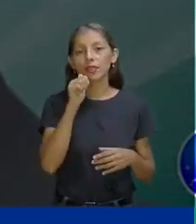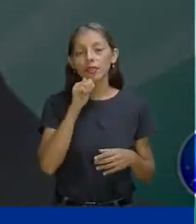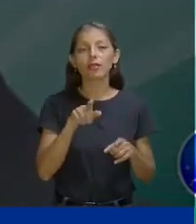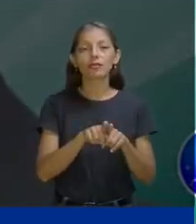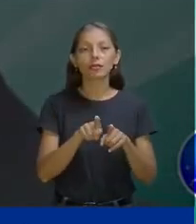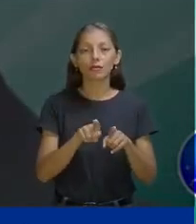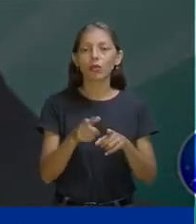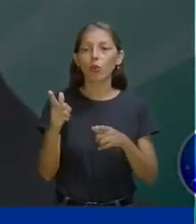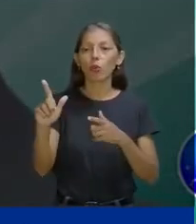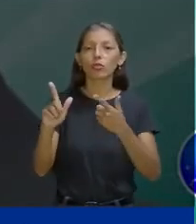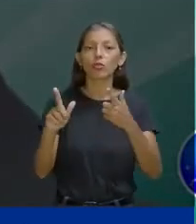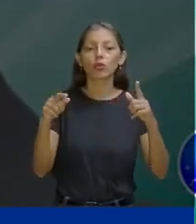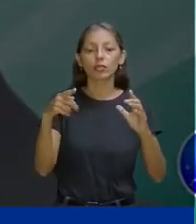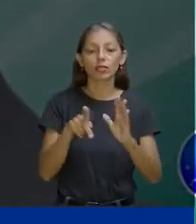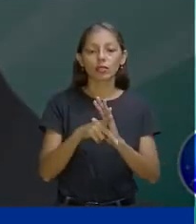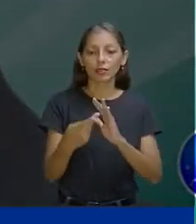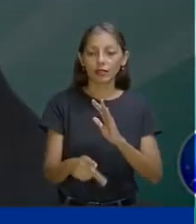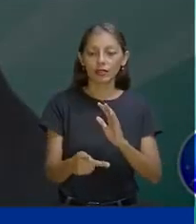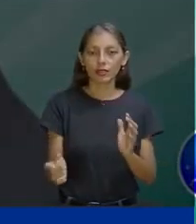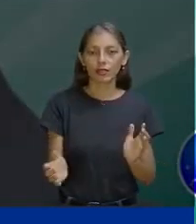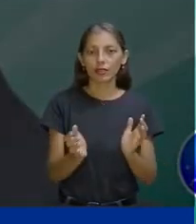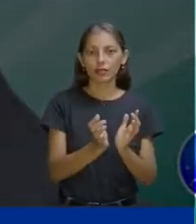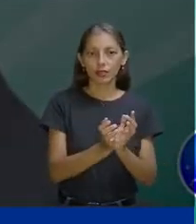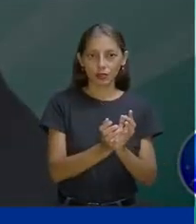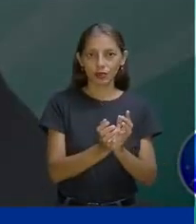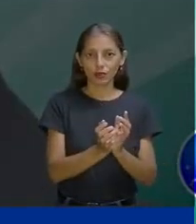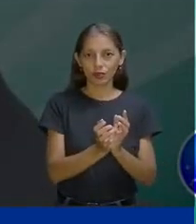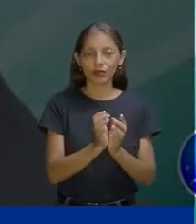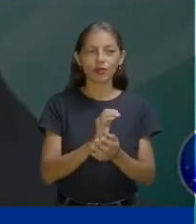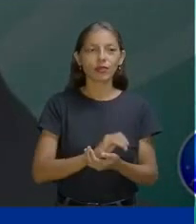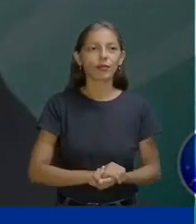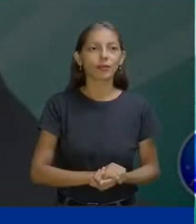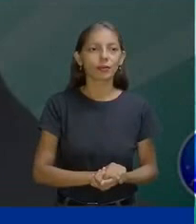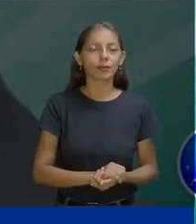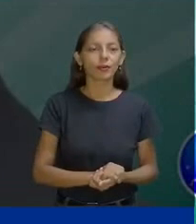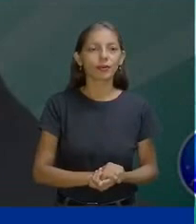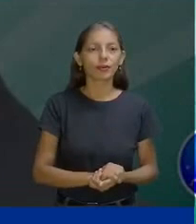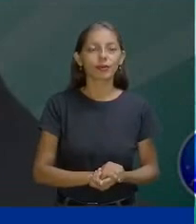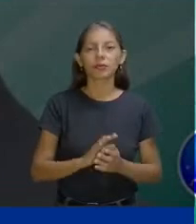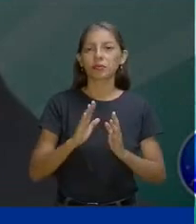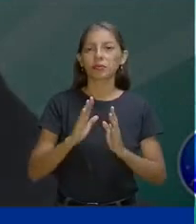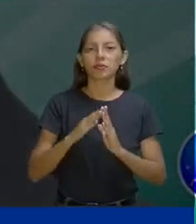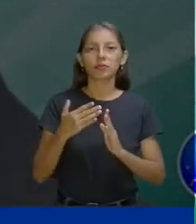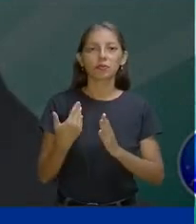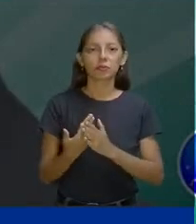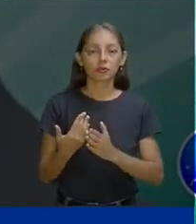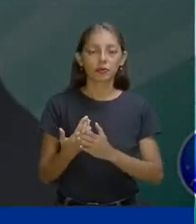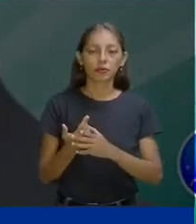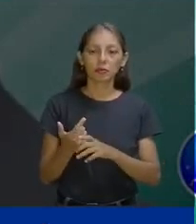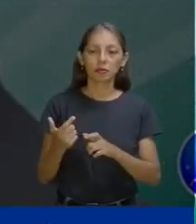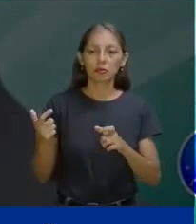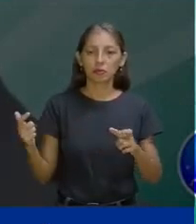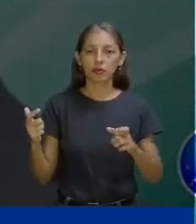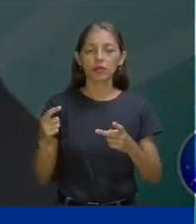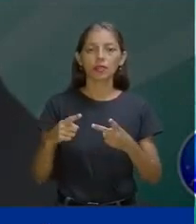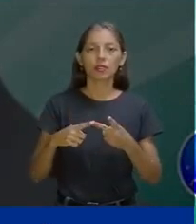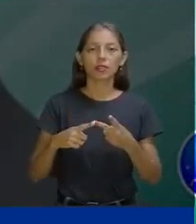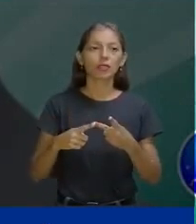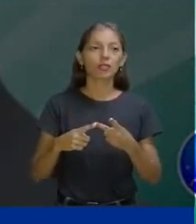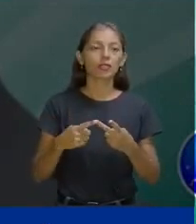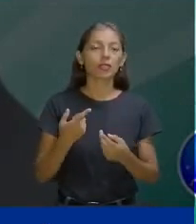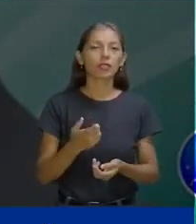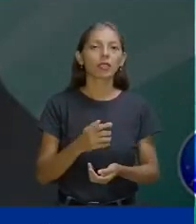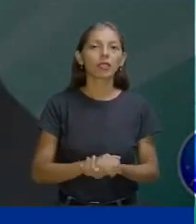né, dessa corte e estendo a toda a equipe da escola na presença, na pessoa. Foco na juíza